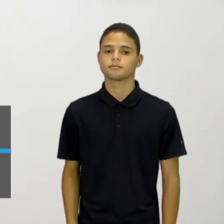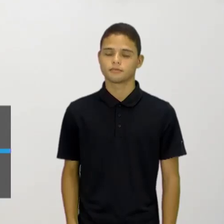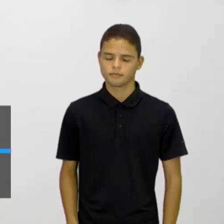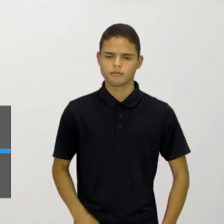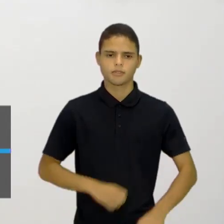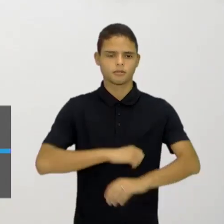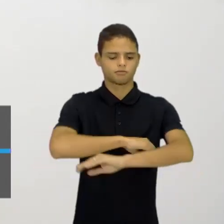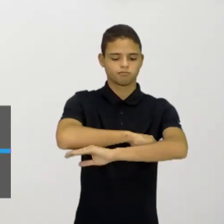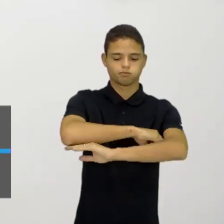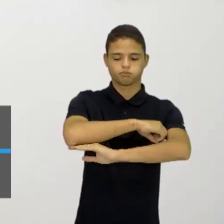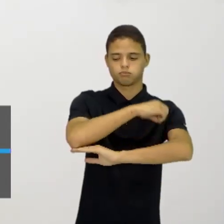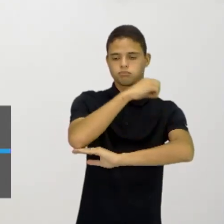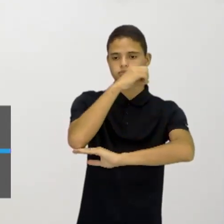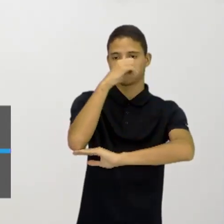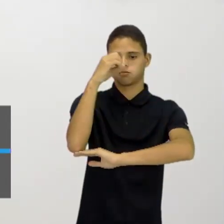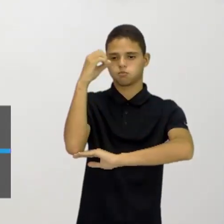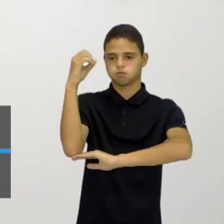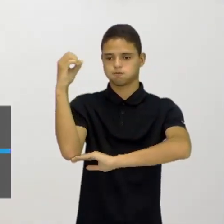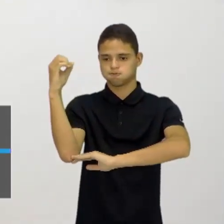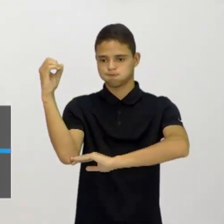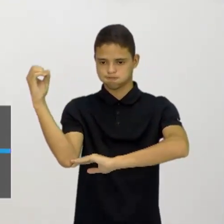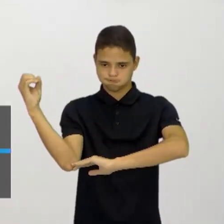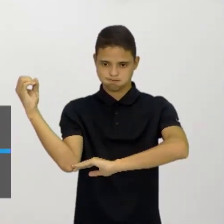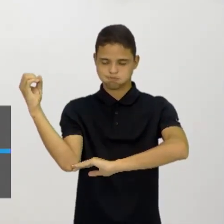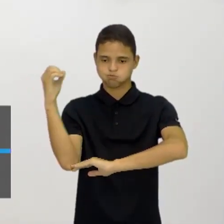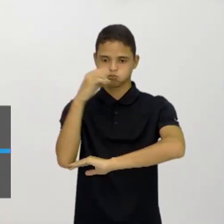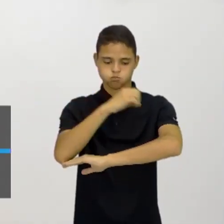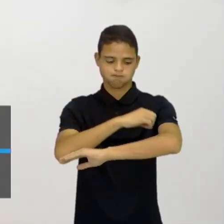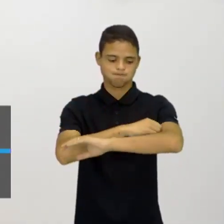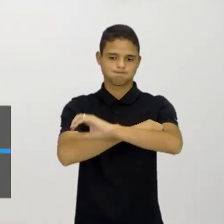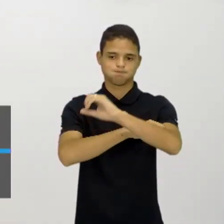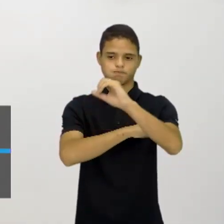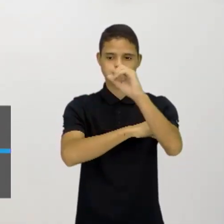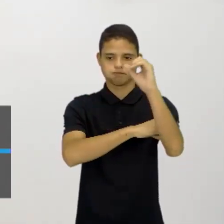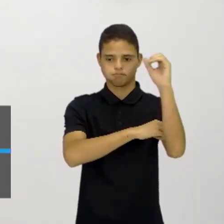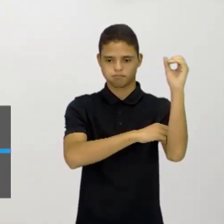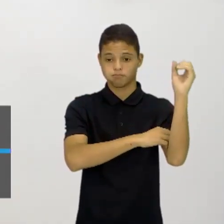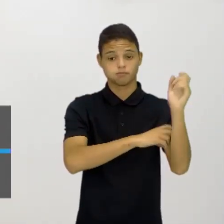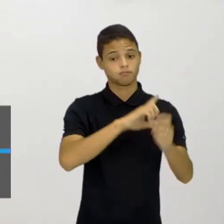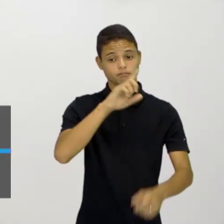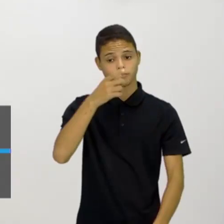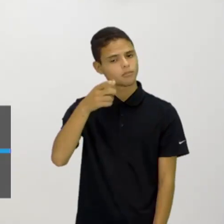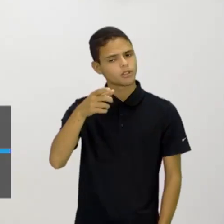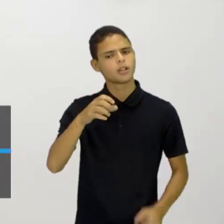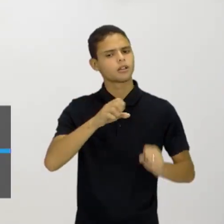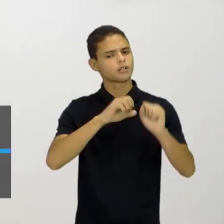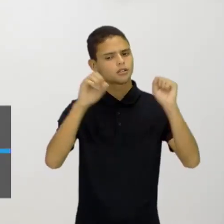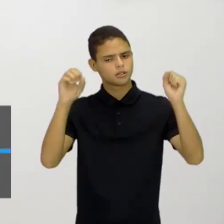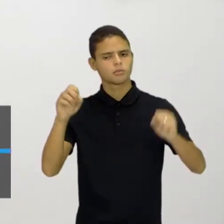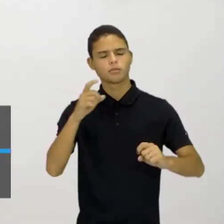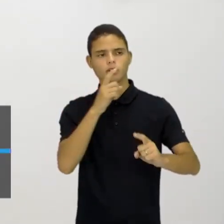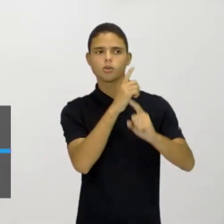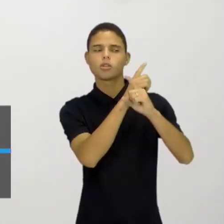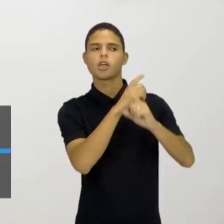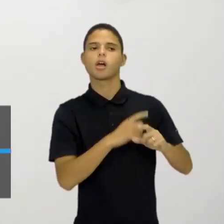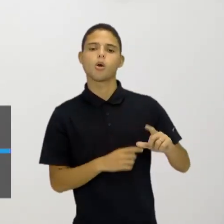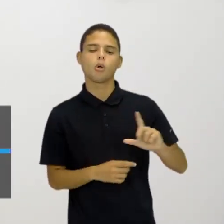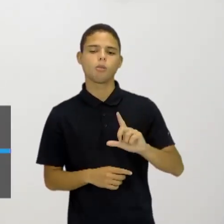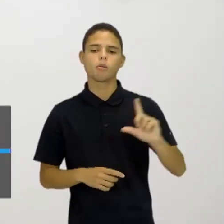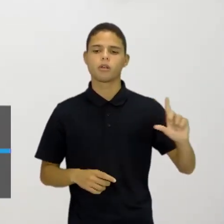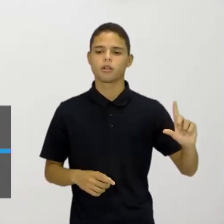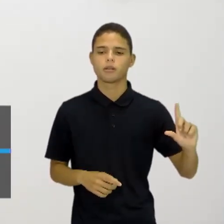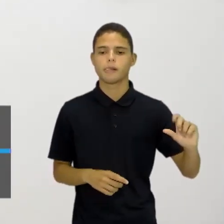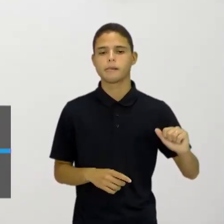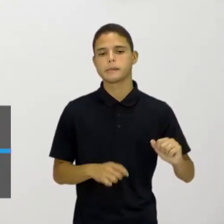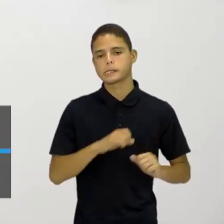sol não nasce no leste né é preciso uma sistemática ali para você realmente encontrar o ponto Leste